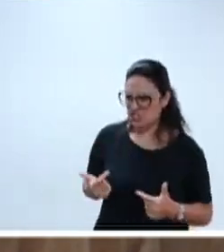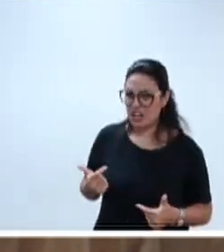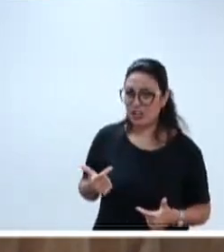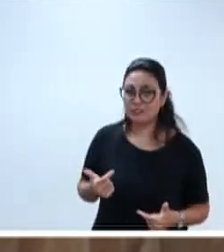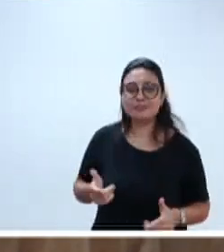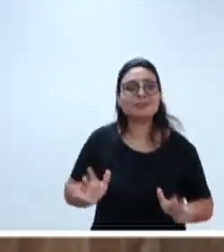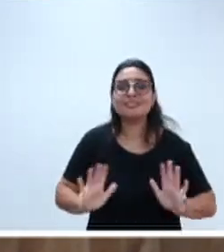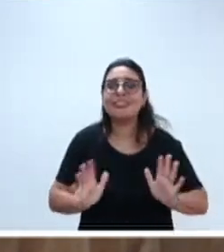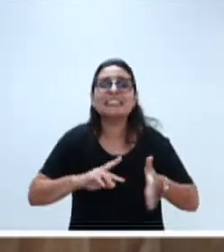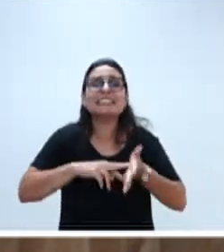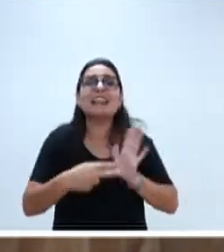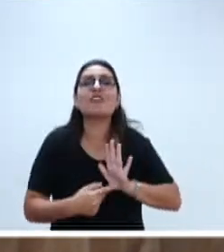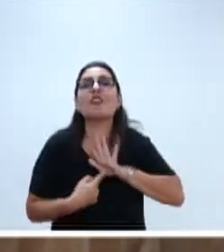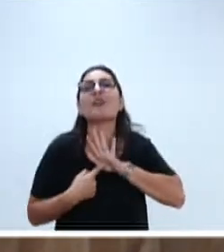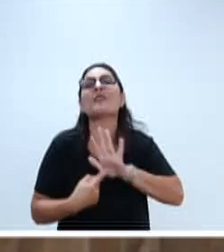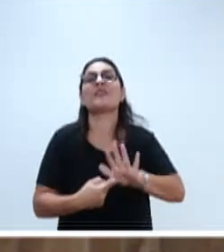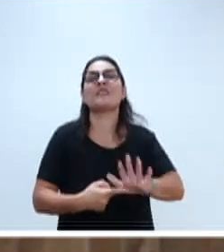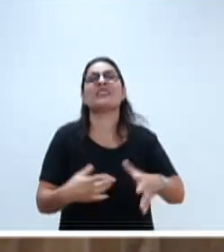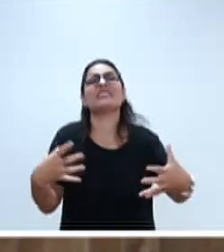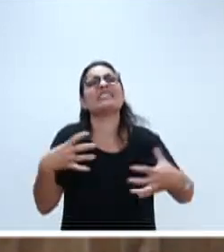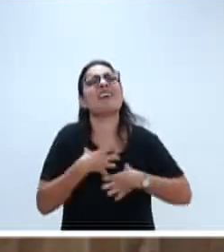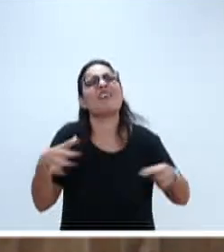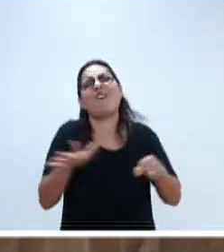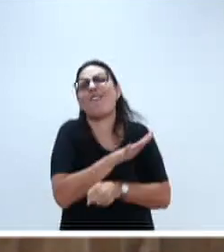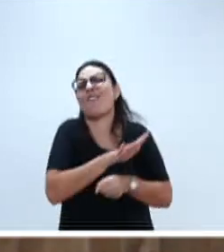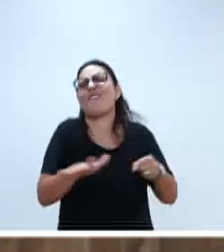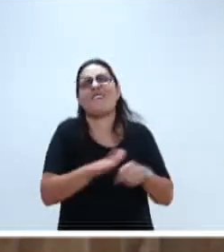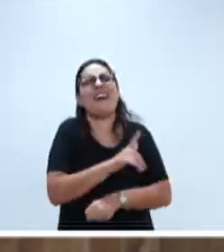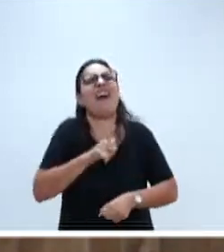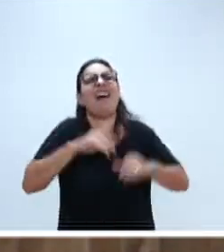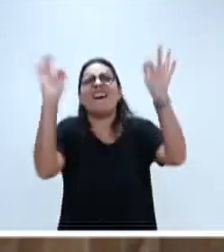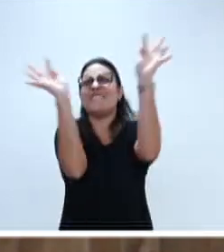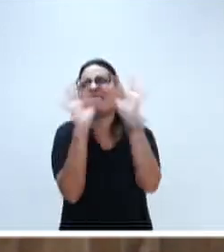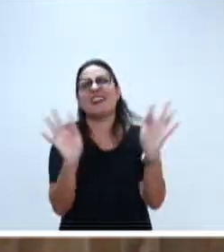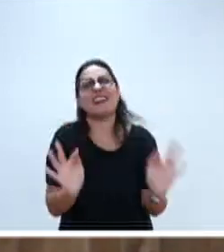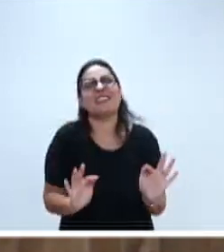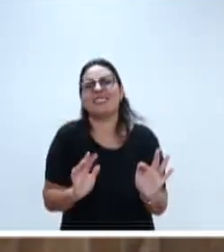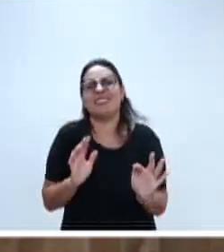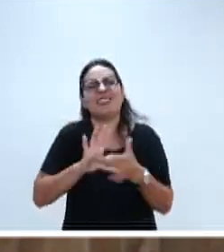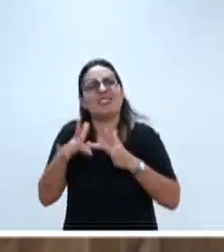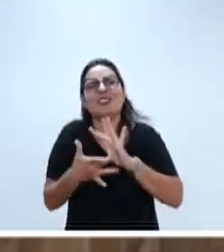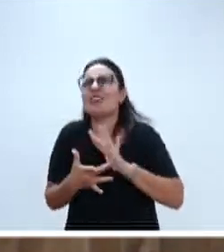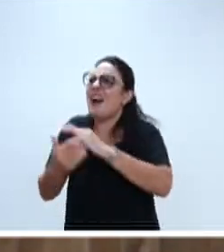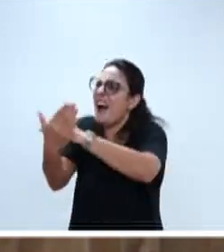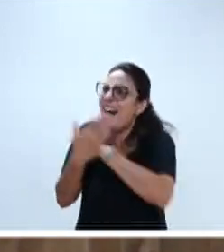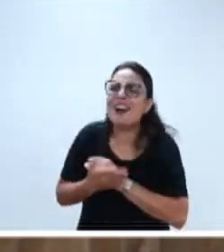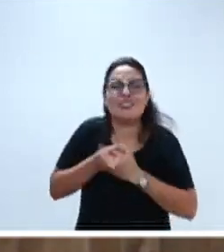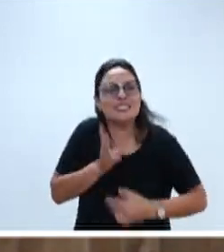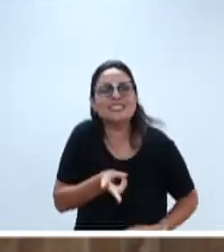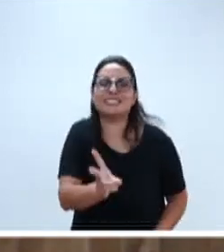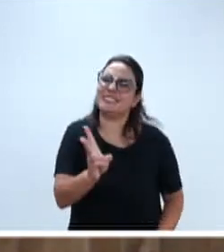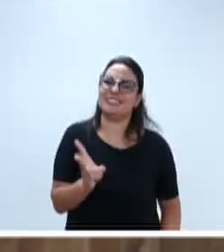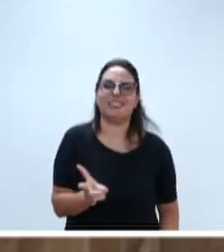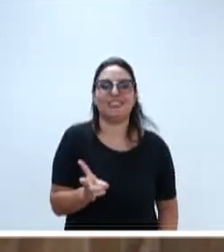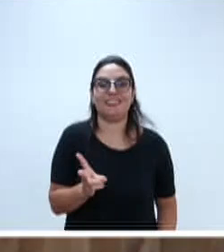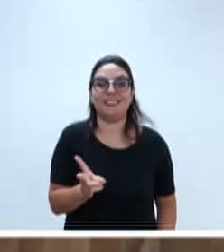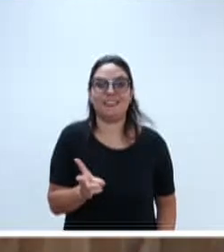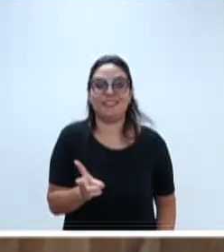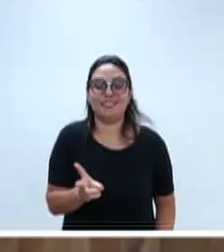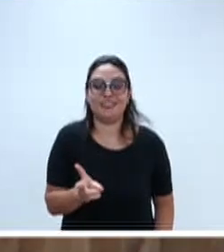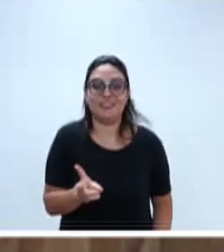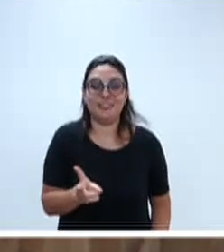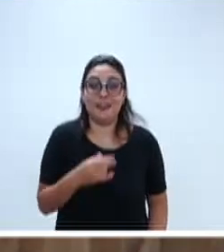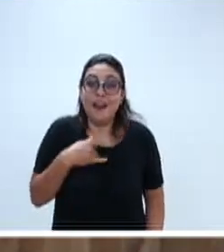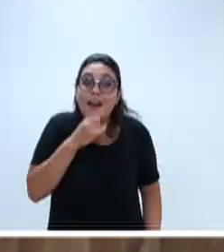até aqui, nos ajudou o Senhor. Você imagina esse pai que estava lá todos os dias esperando